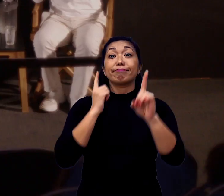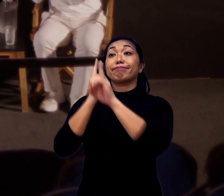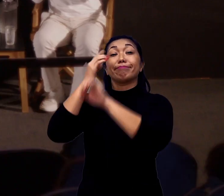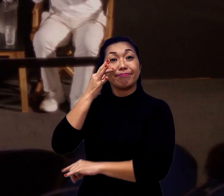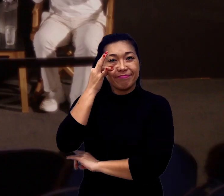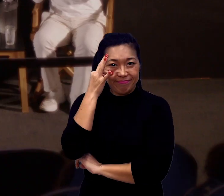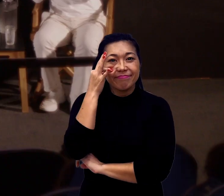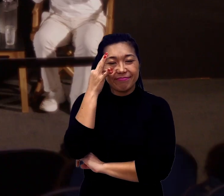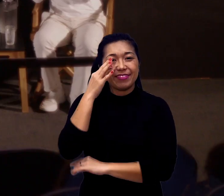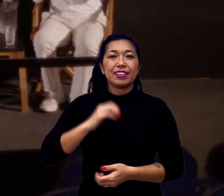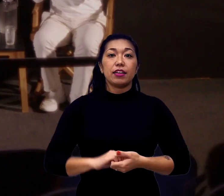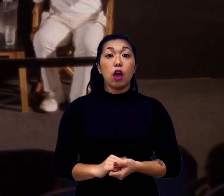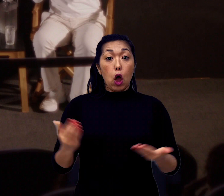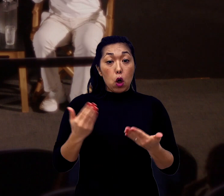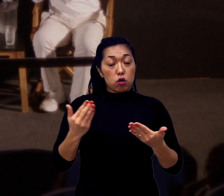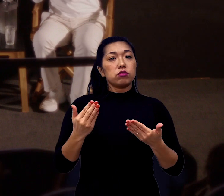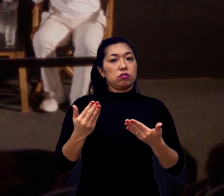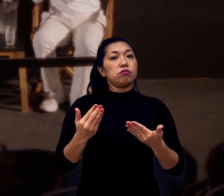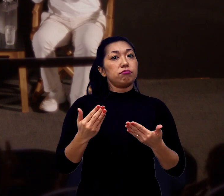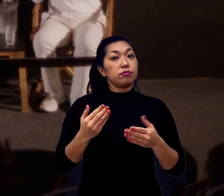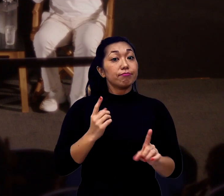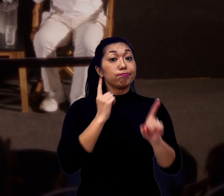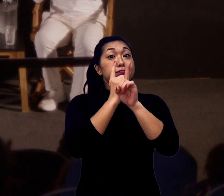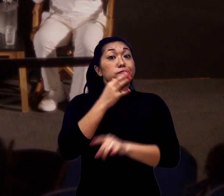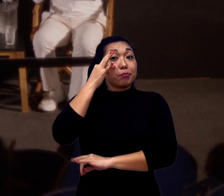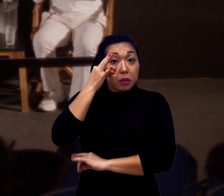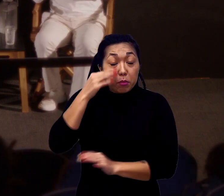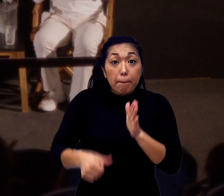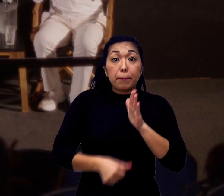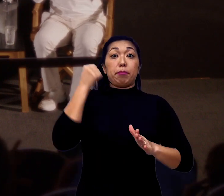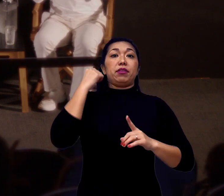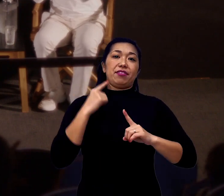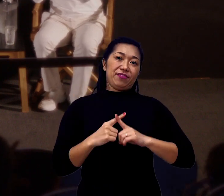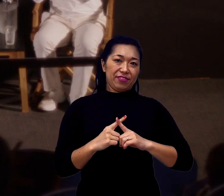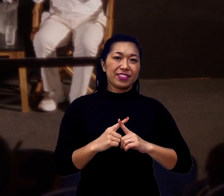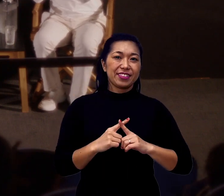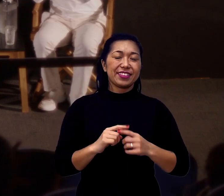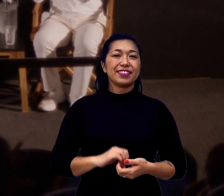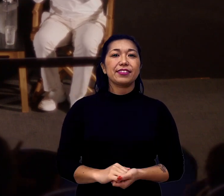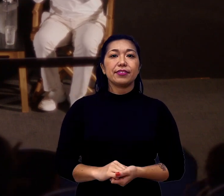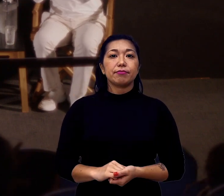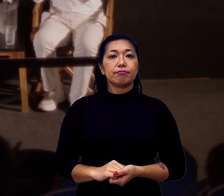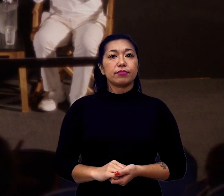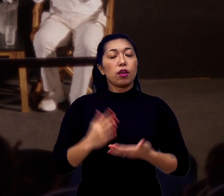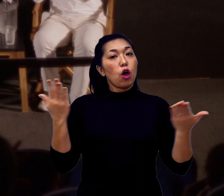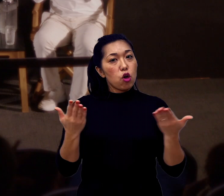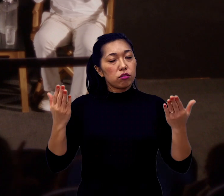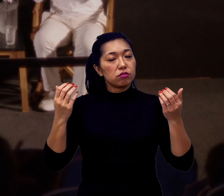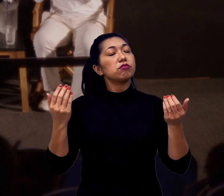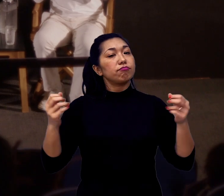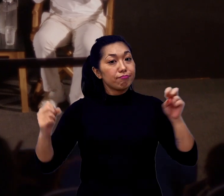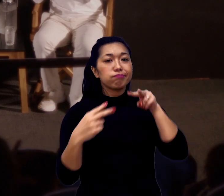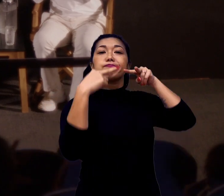dos encontros, né? E hoje foi nosso primeiro encontro, né? Aqui, a gente se encontra aqui e troca